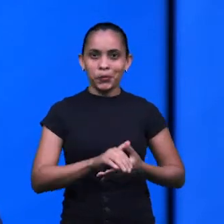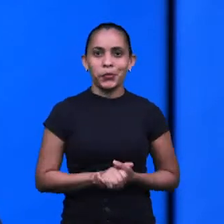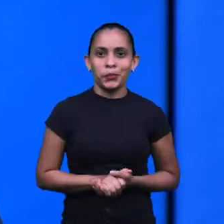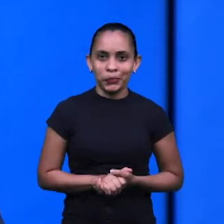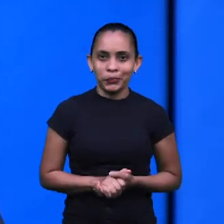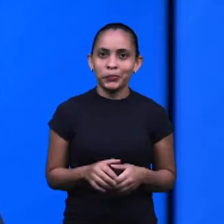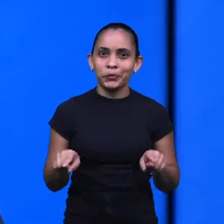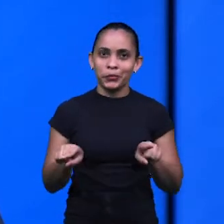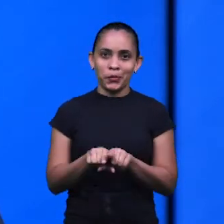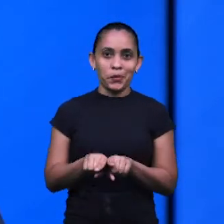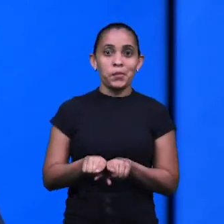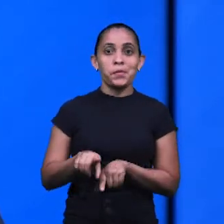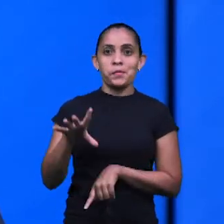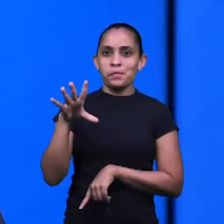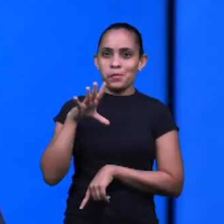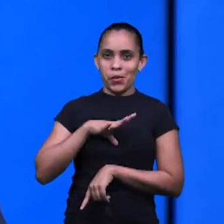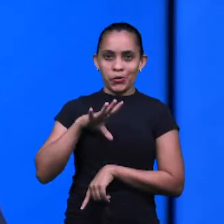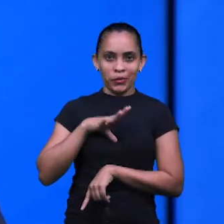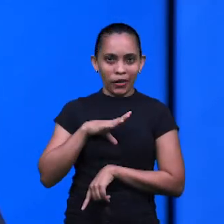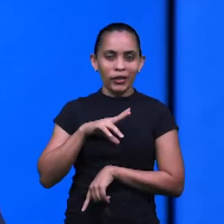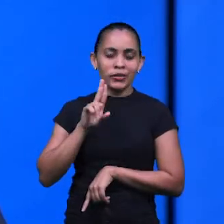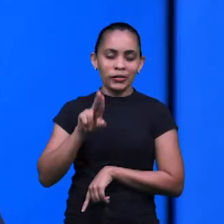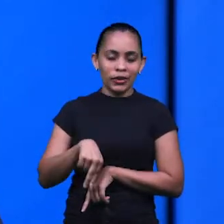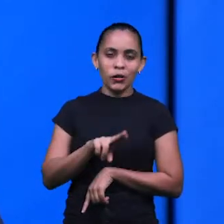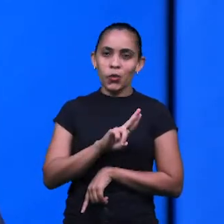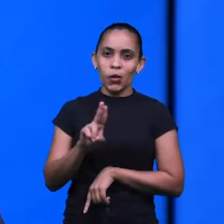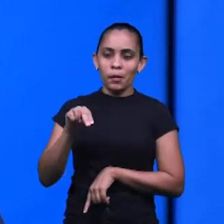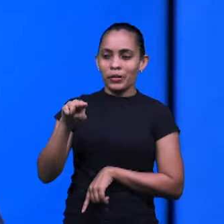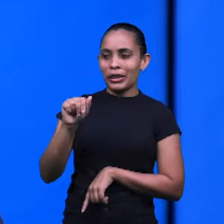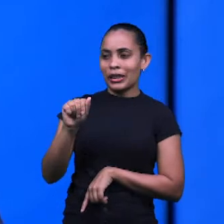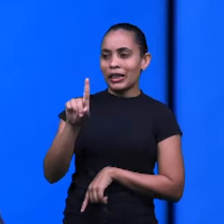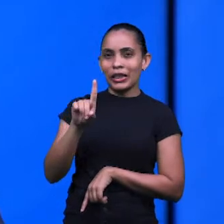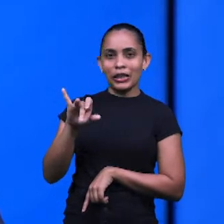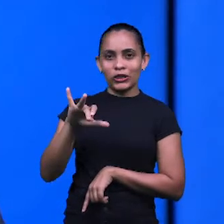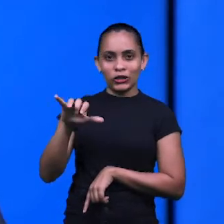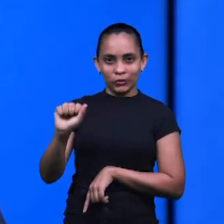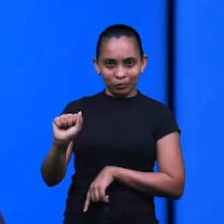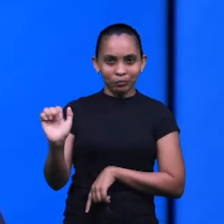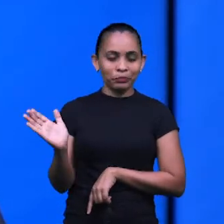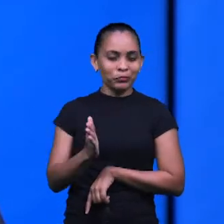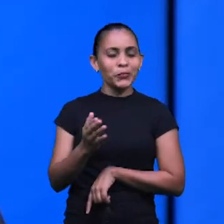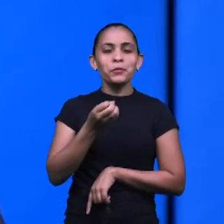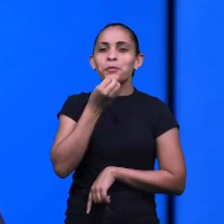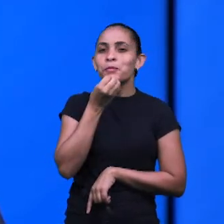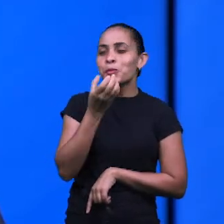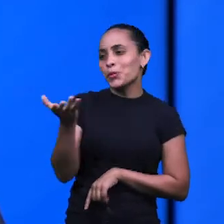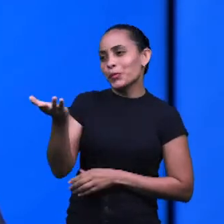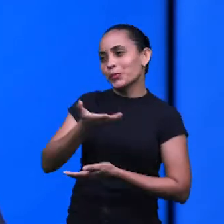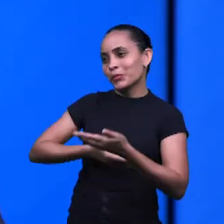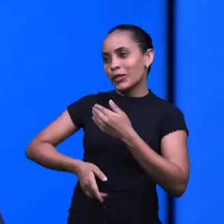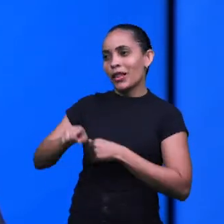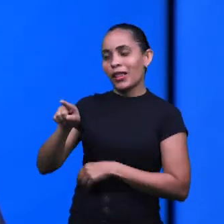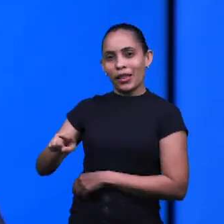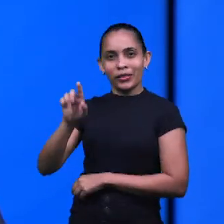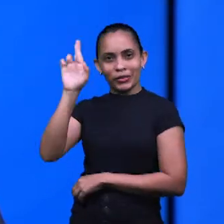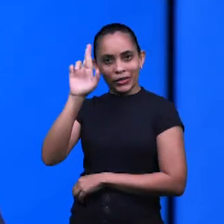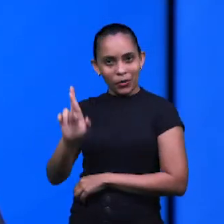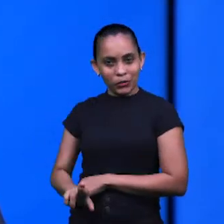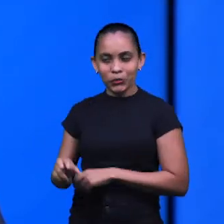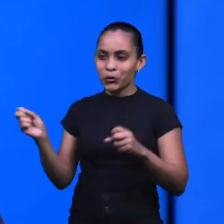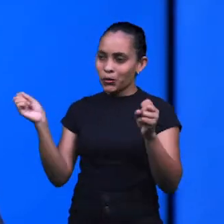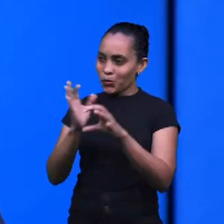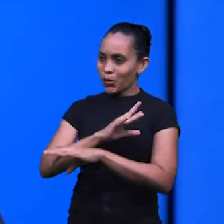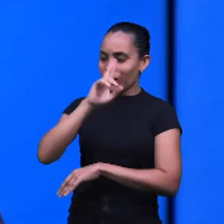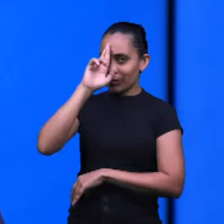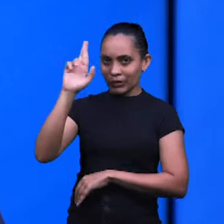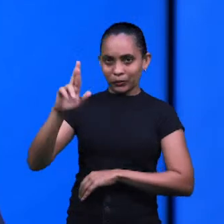em português seria Nádia. E nós ficamos muito felizes com essa participação dos nossos irmãos ali daquela região da Rússia. Louvado seja